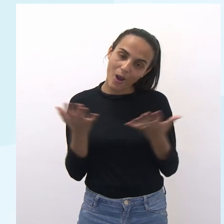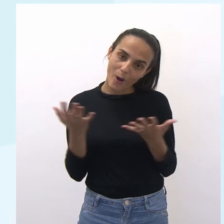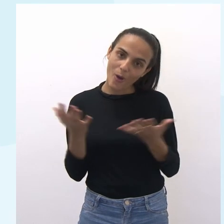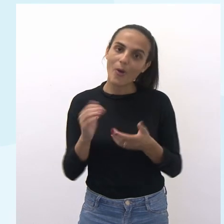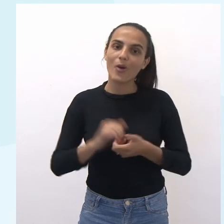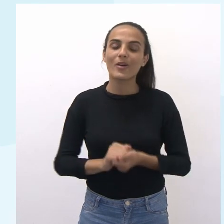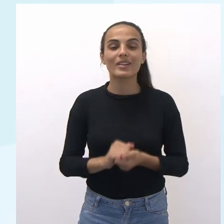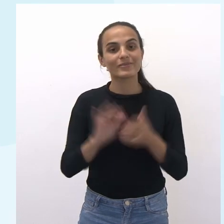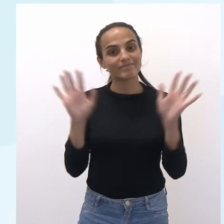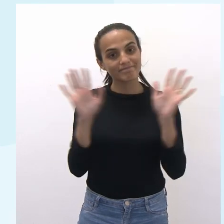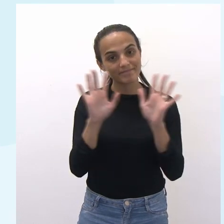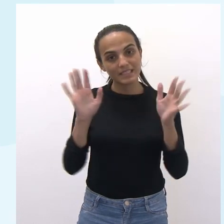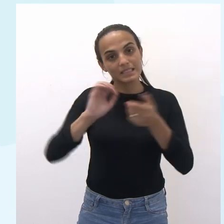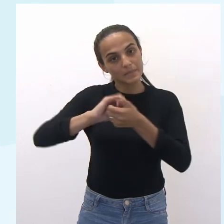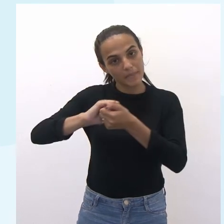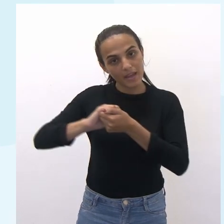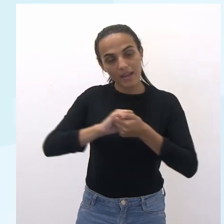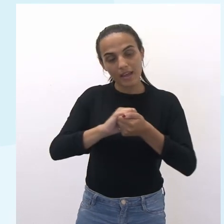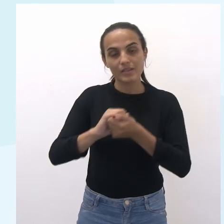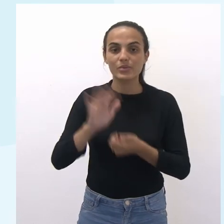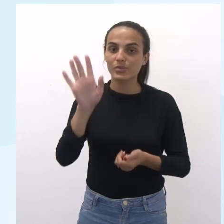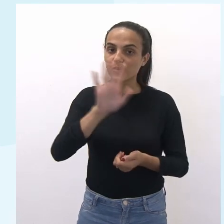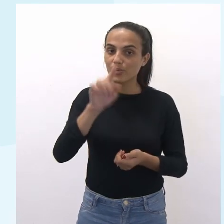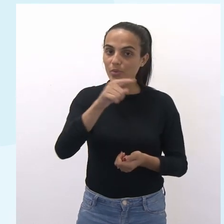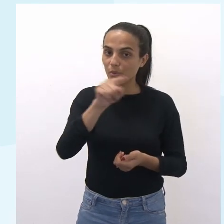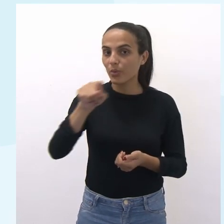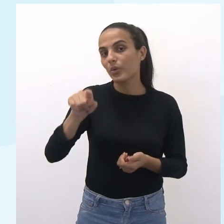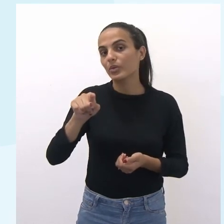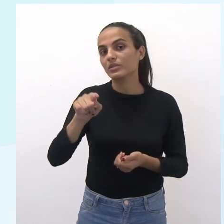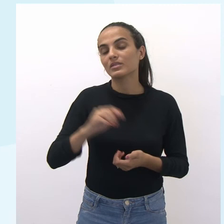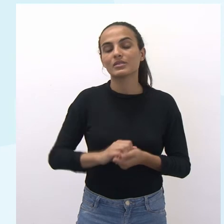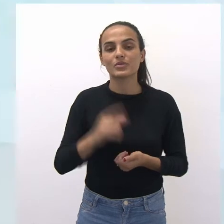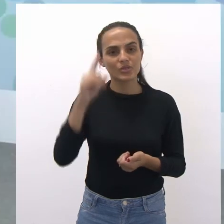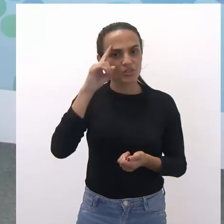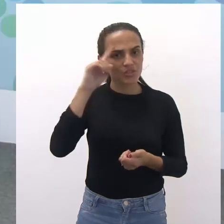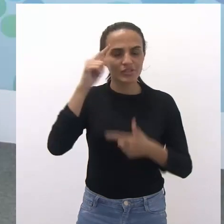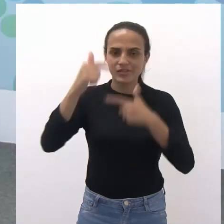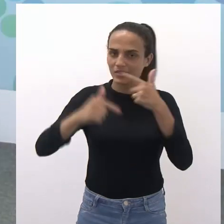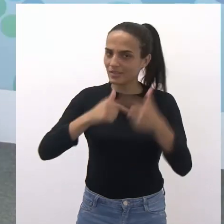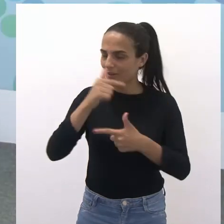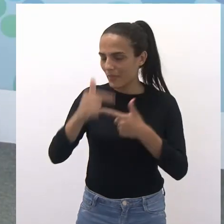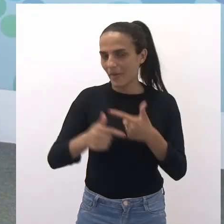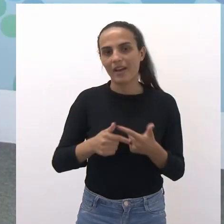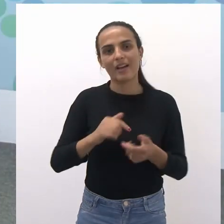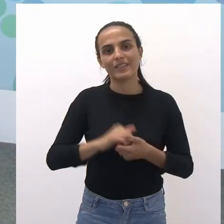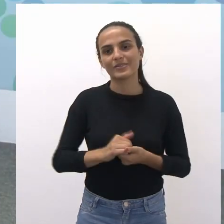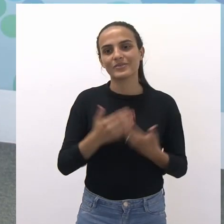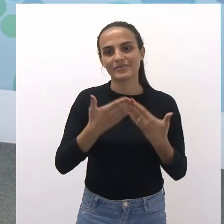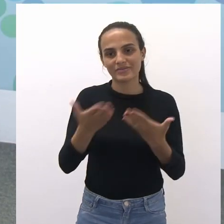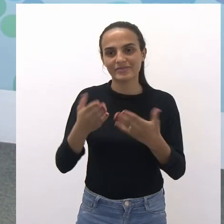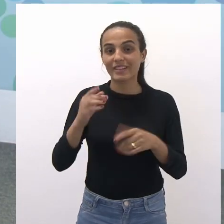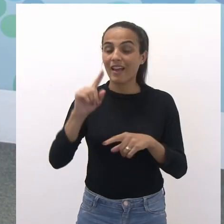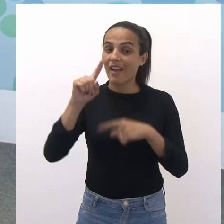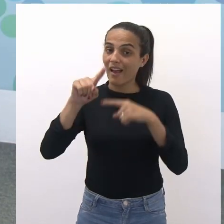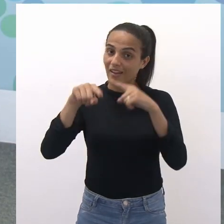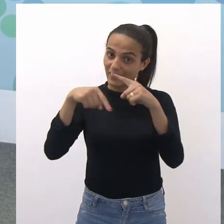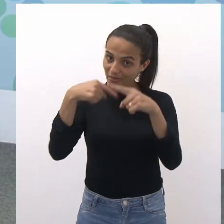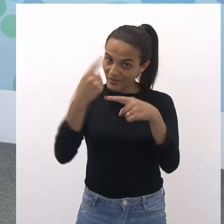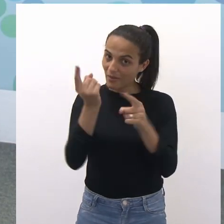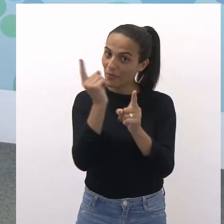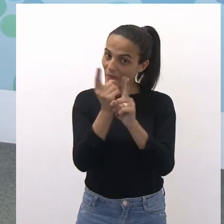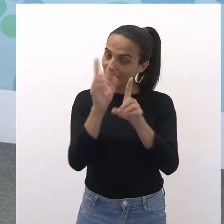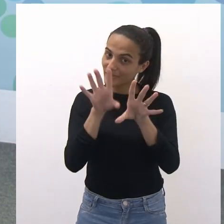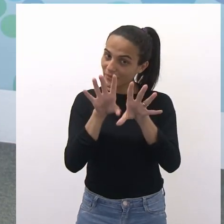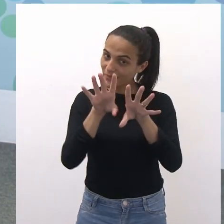vocês, agradeço a todos, que possam ter aí um excelente dia de trabalho e até a próxima